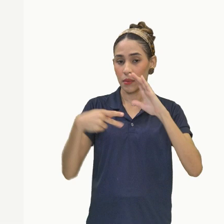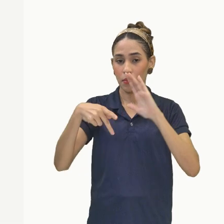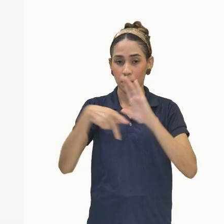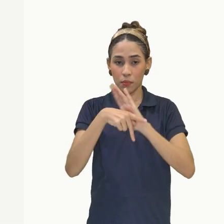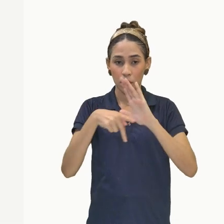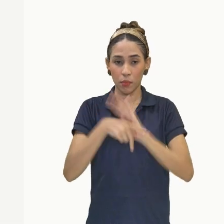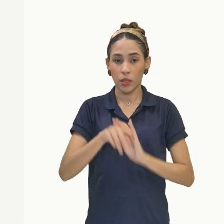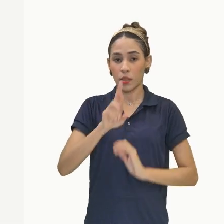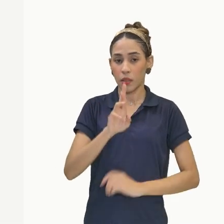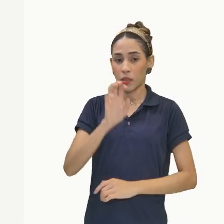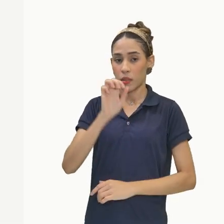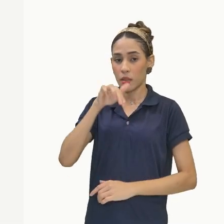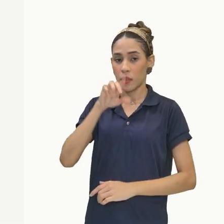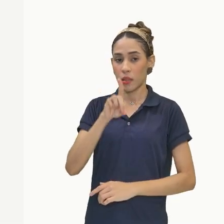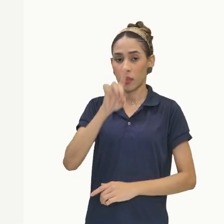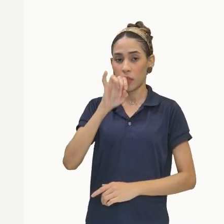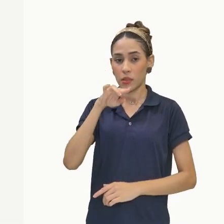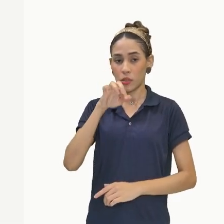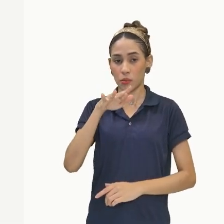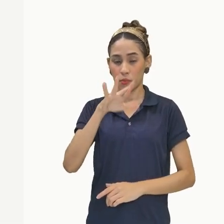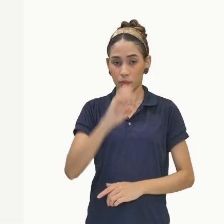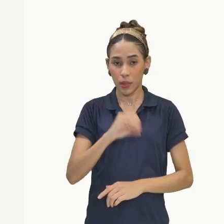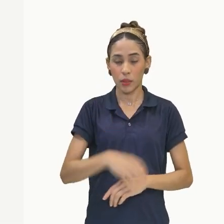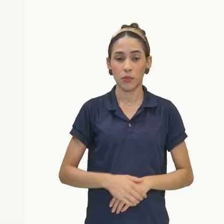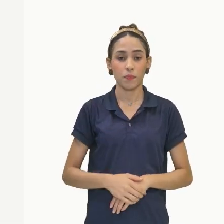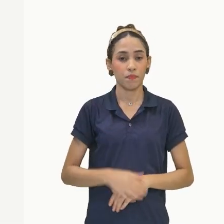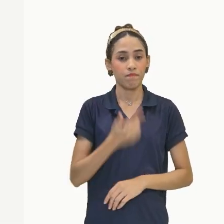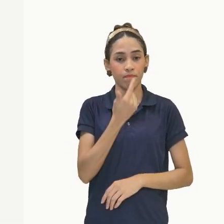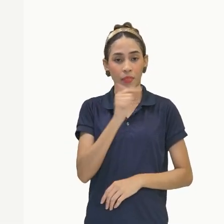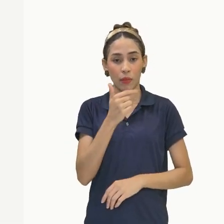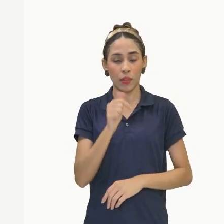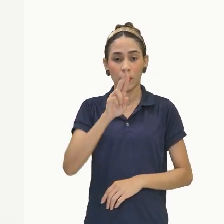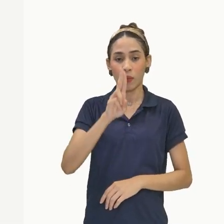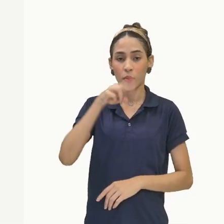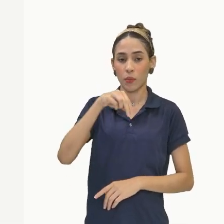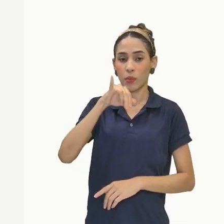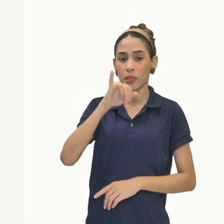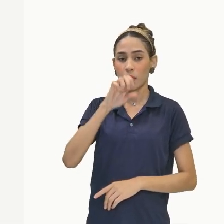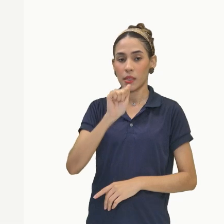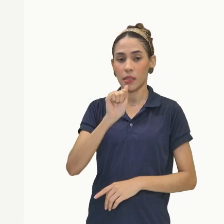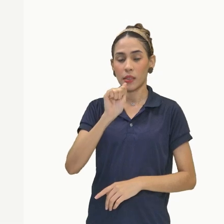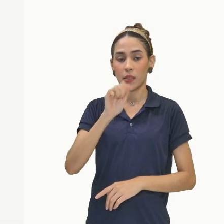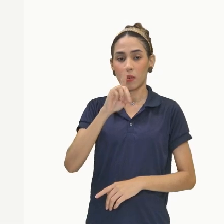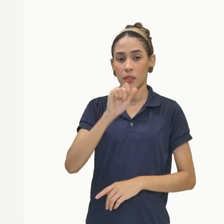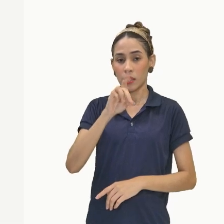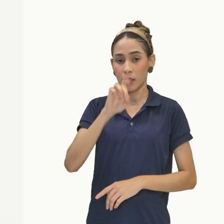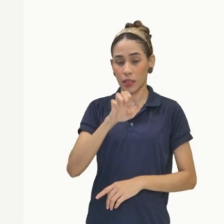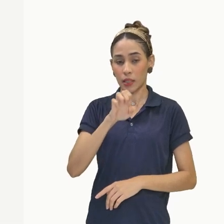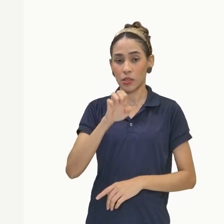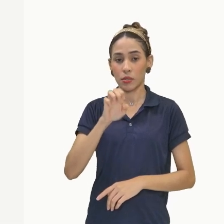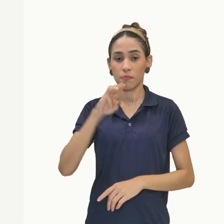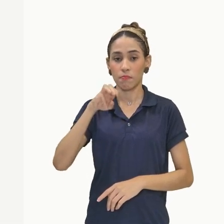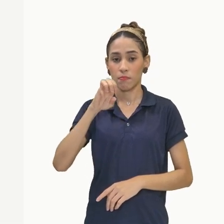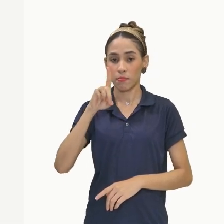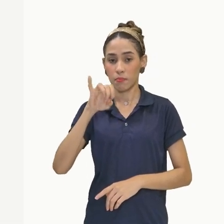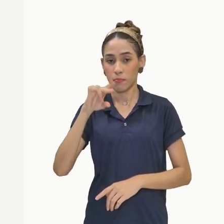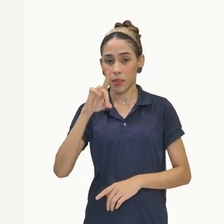em porcentagem, portanto não tem unidade de medida, né? É um número puro.